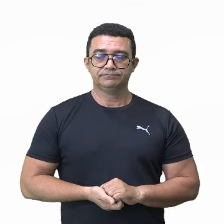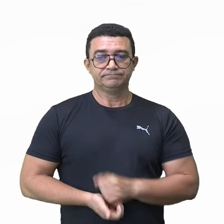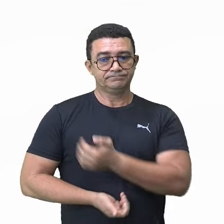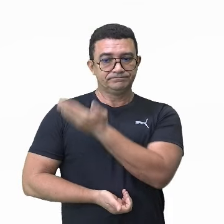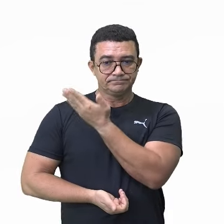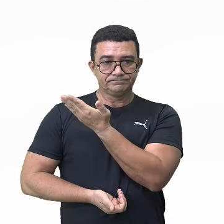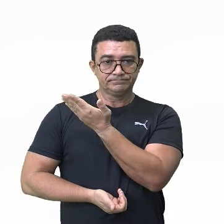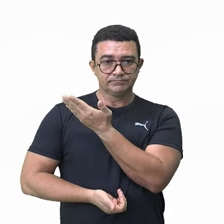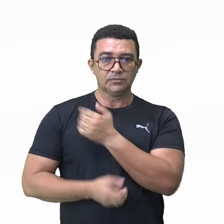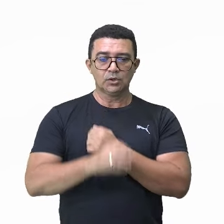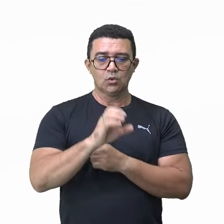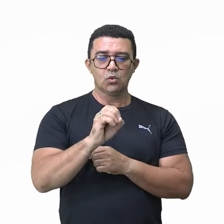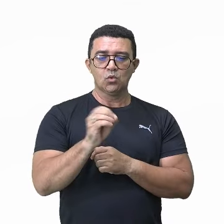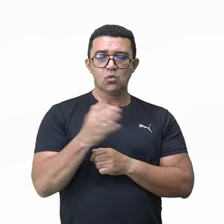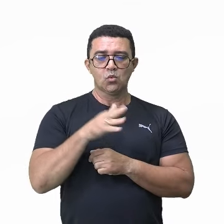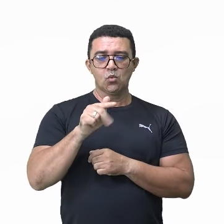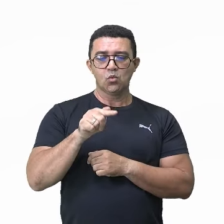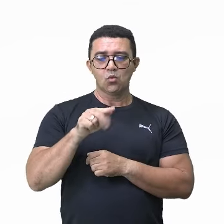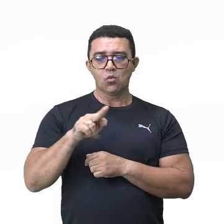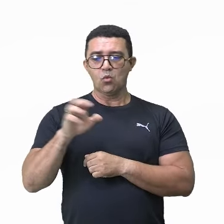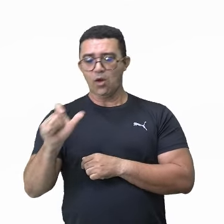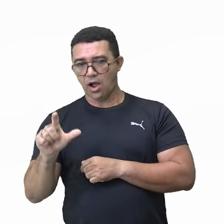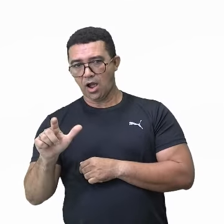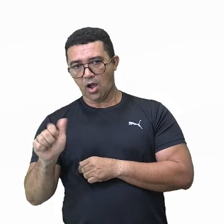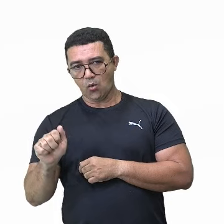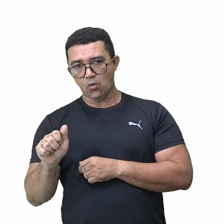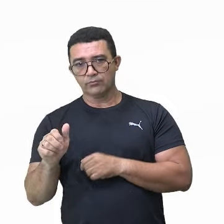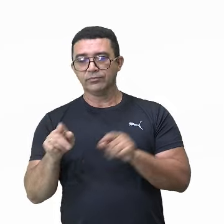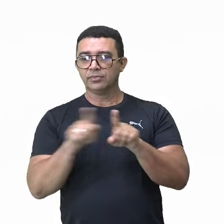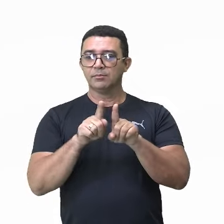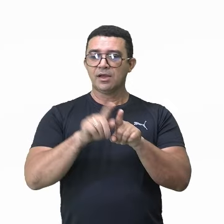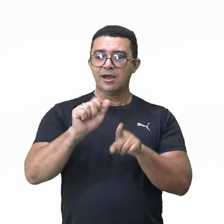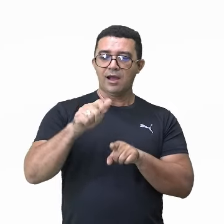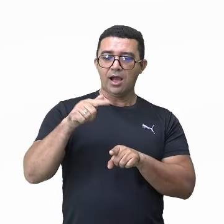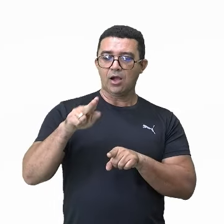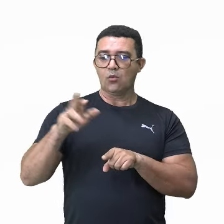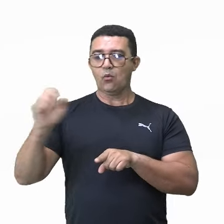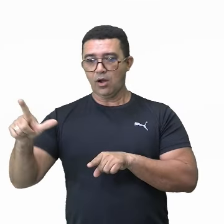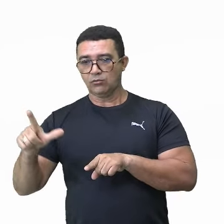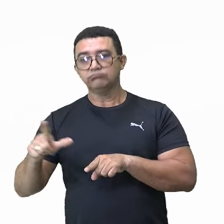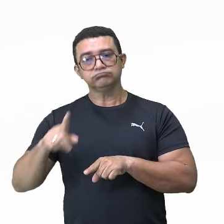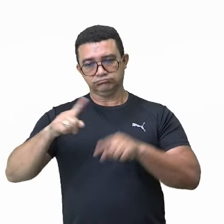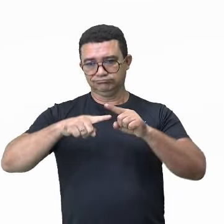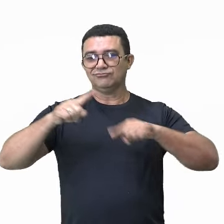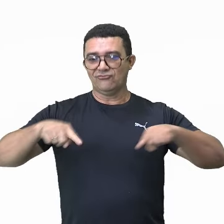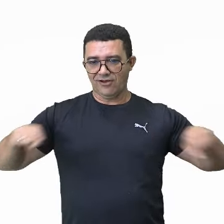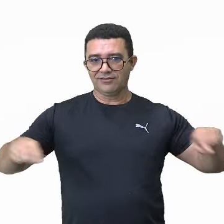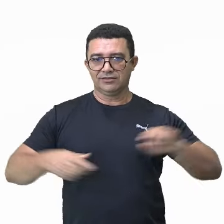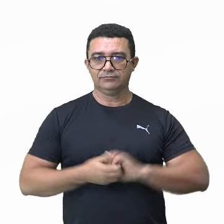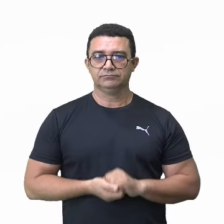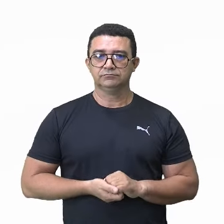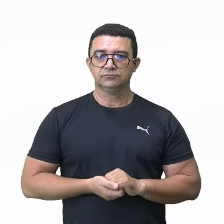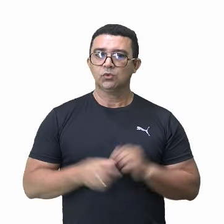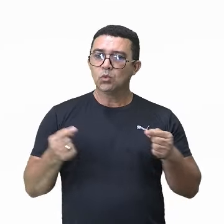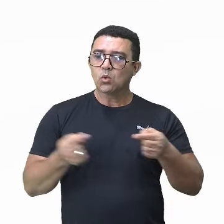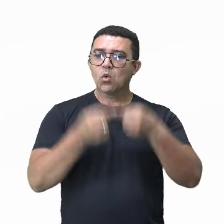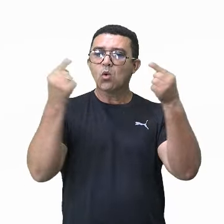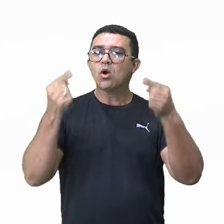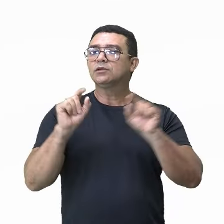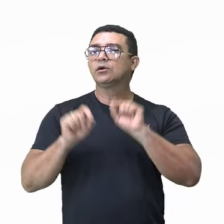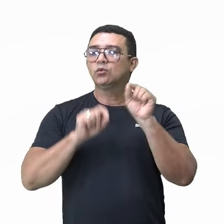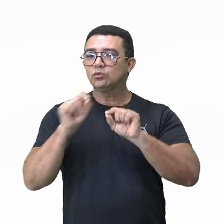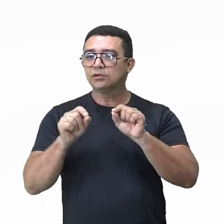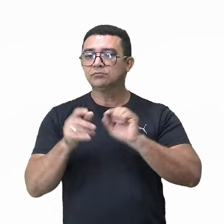vão ver que o qual a qual varia Então veja só concordam com elemento